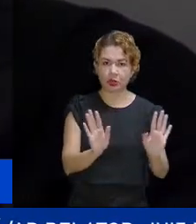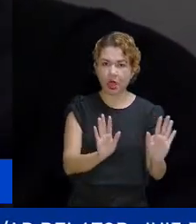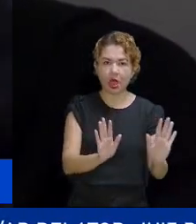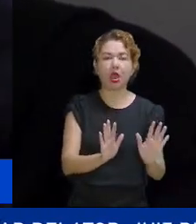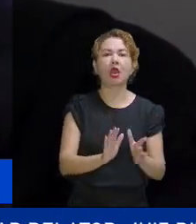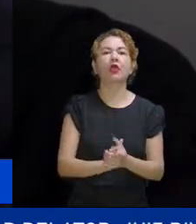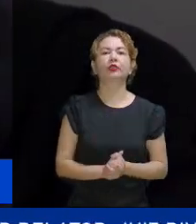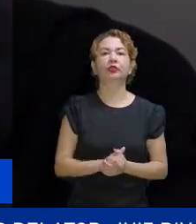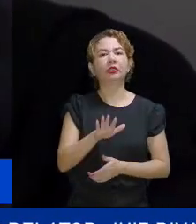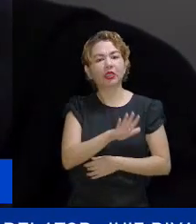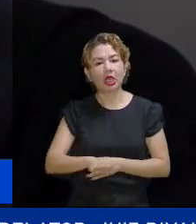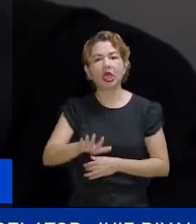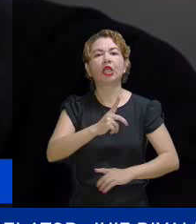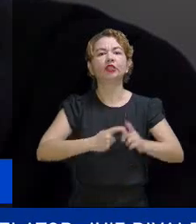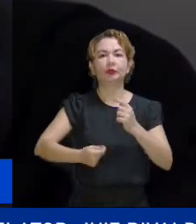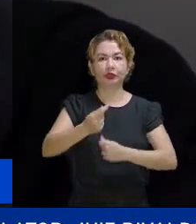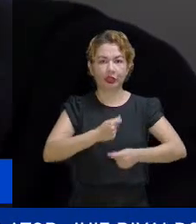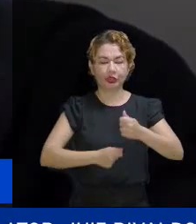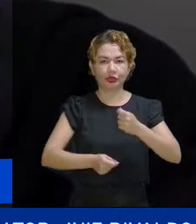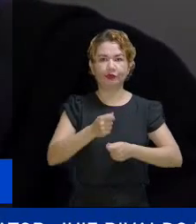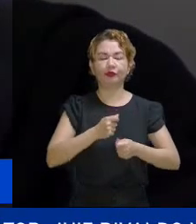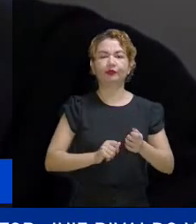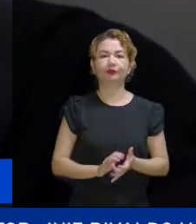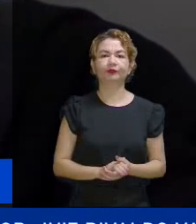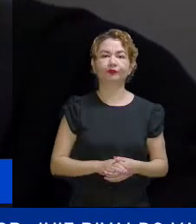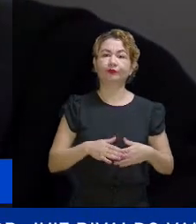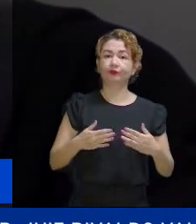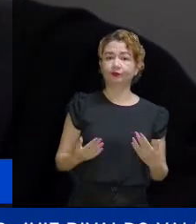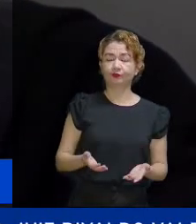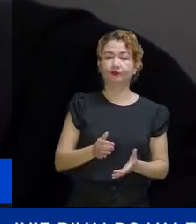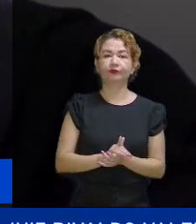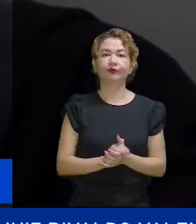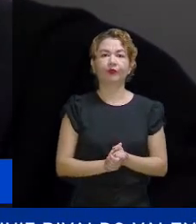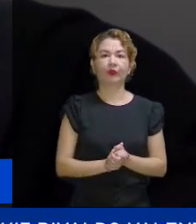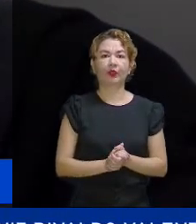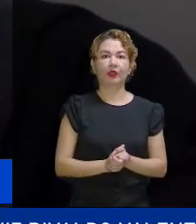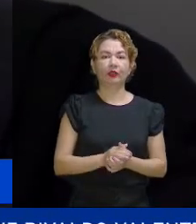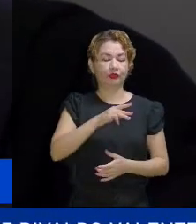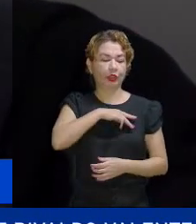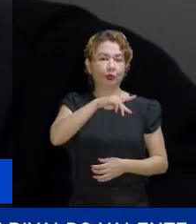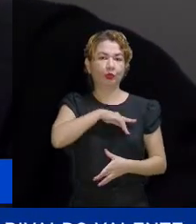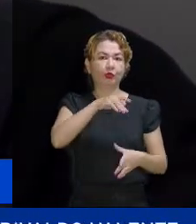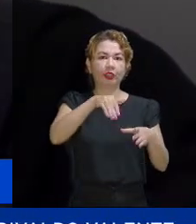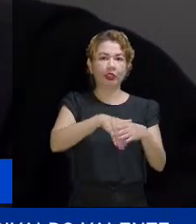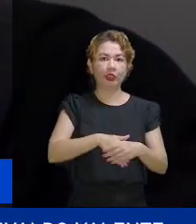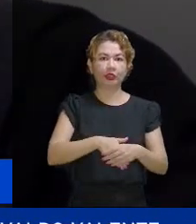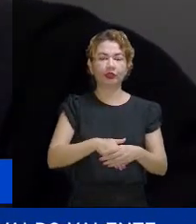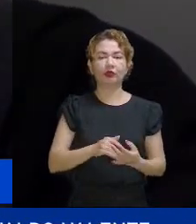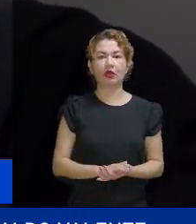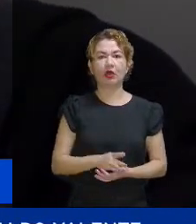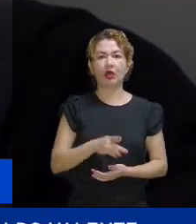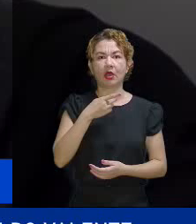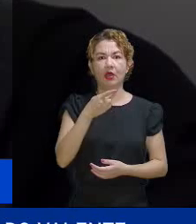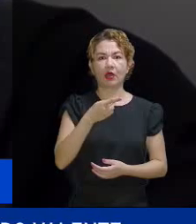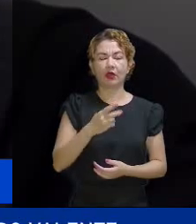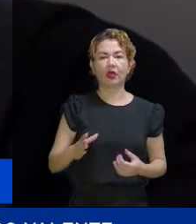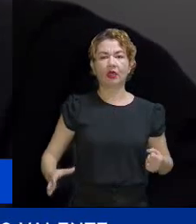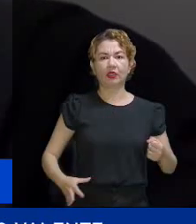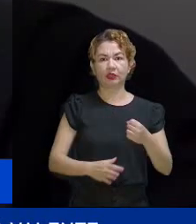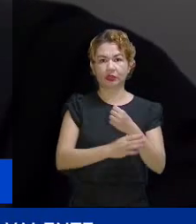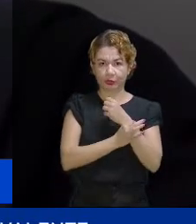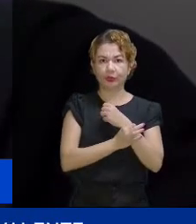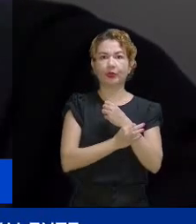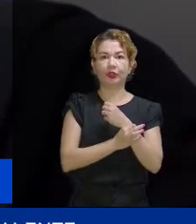esfera administrativa. Para se manifestar, o Ministério Público Eleitoral opinou pela denegação da